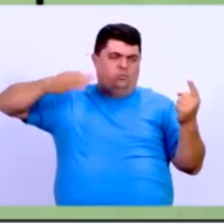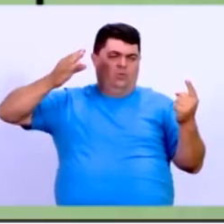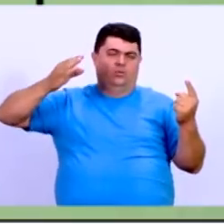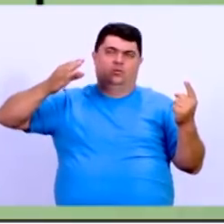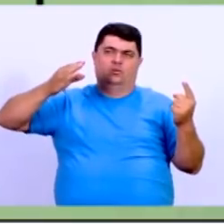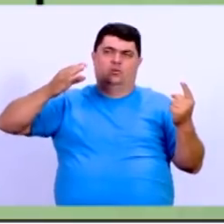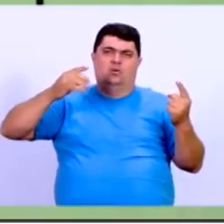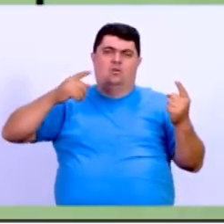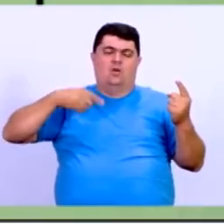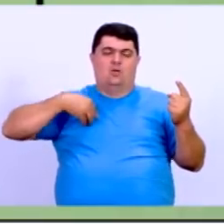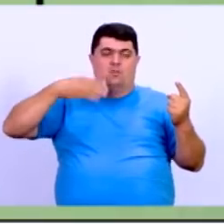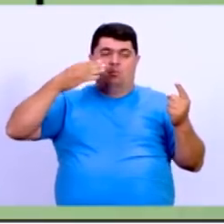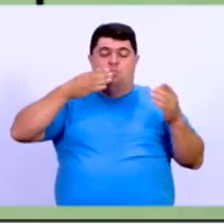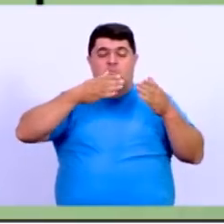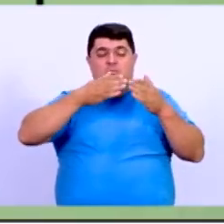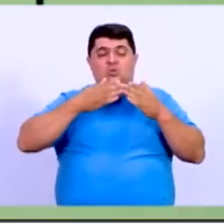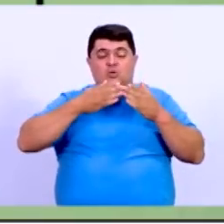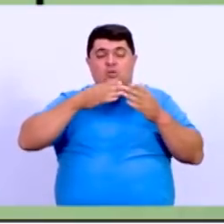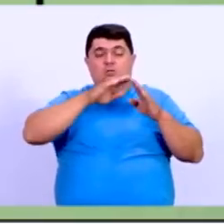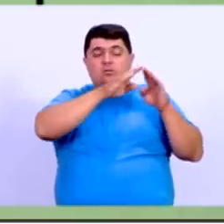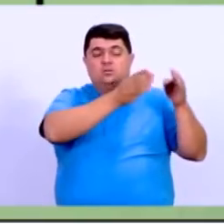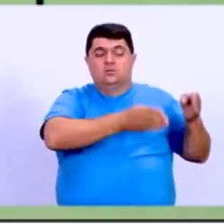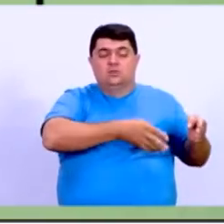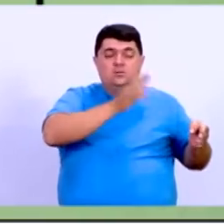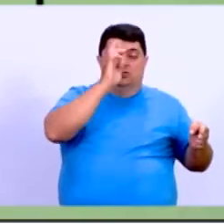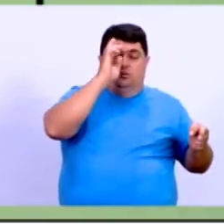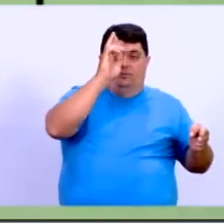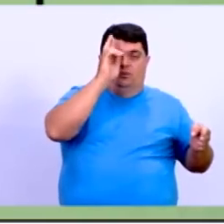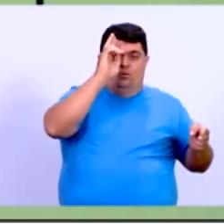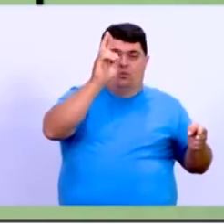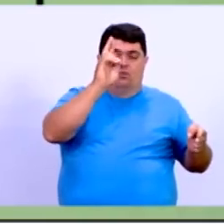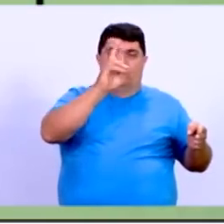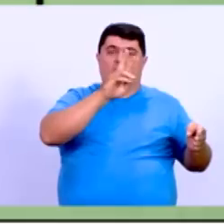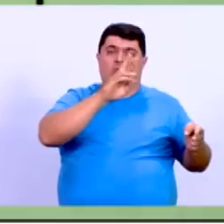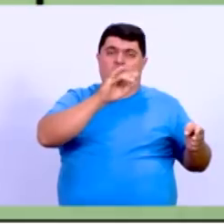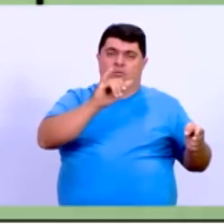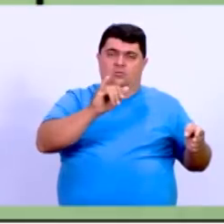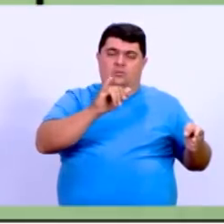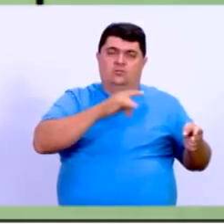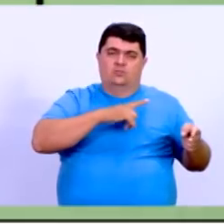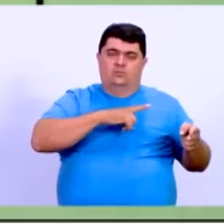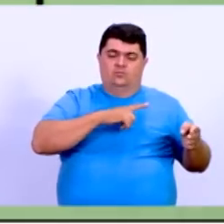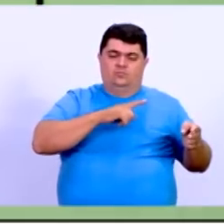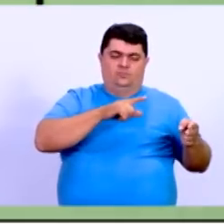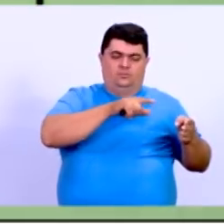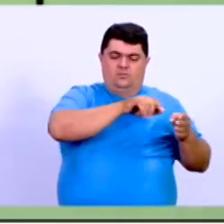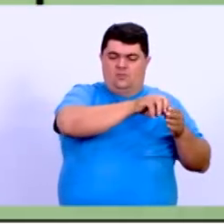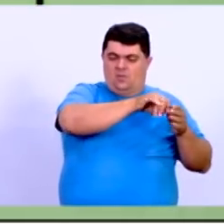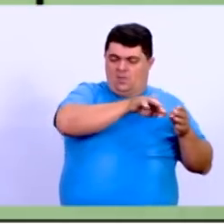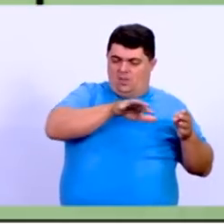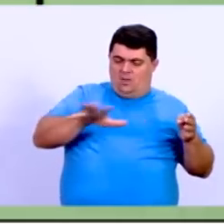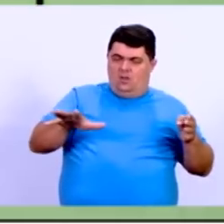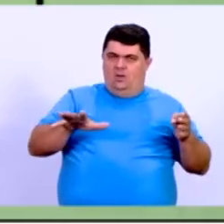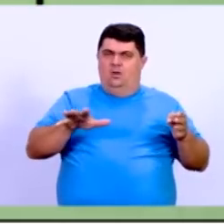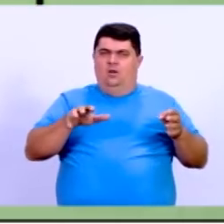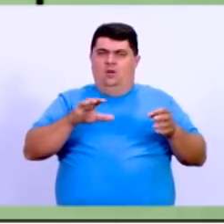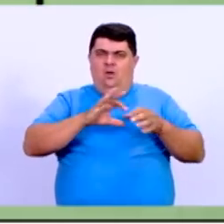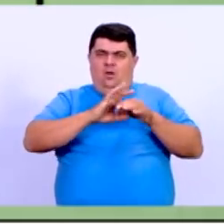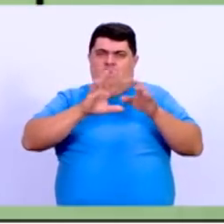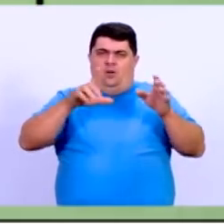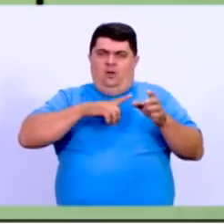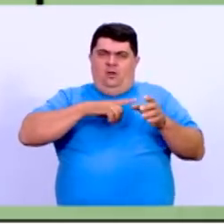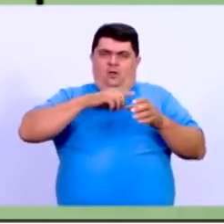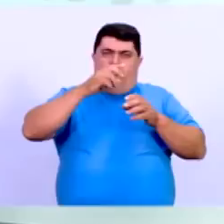vão pedir para quem? Pedir para o servidor, que ele está fazendo o quê? Compartilhando a impressora,